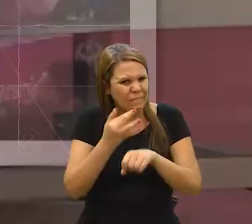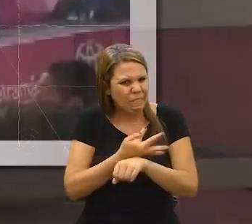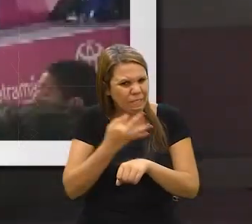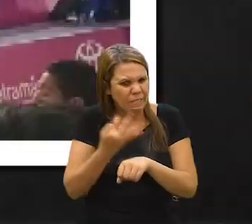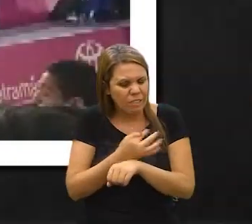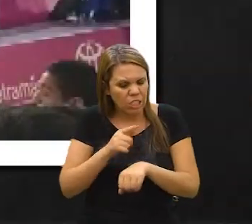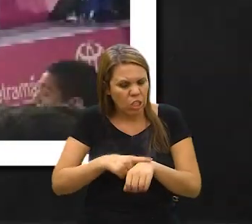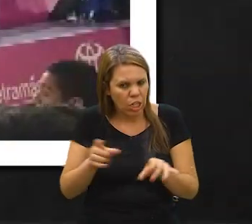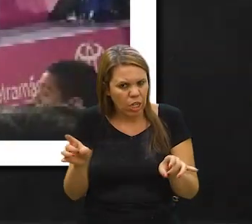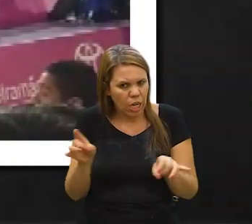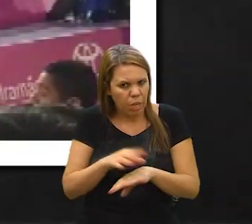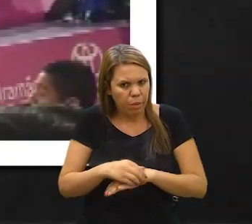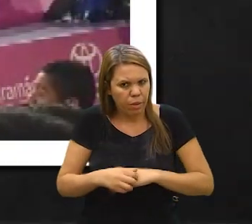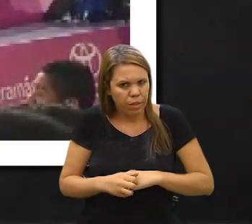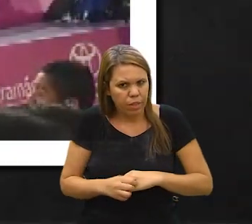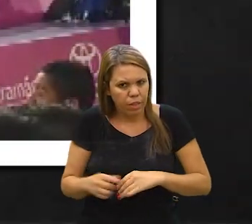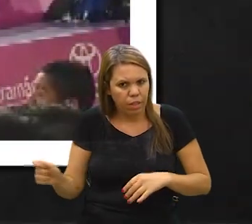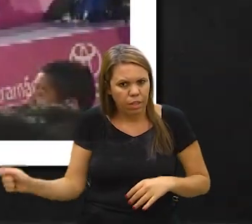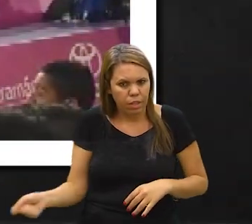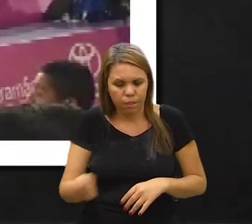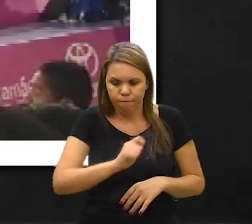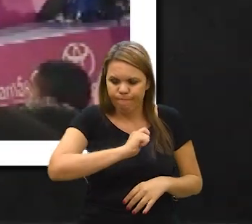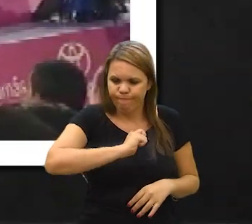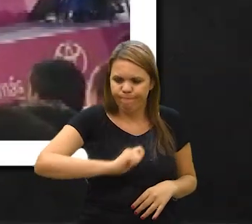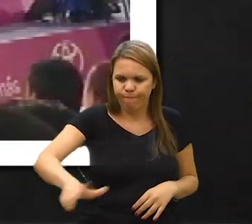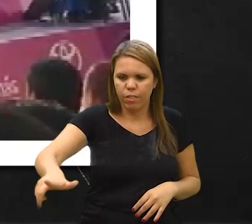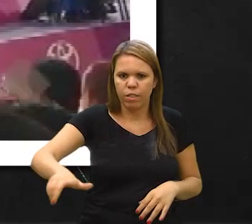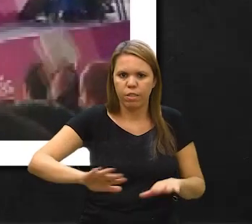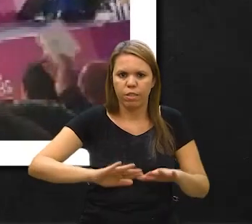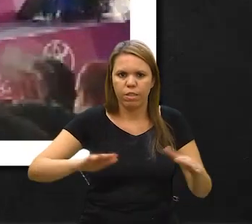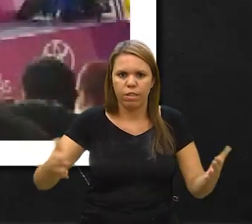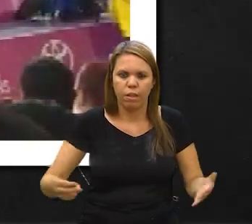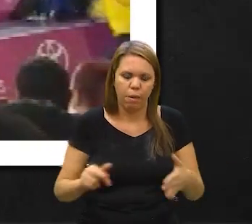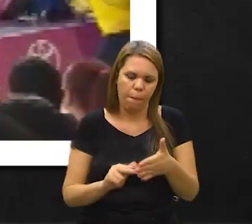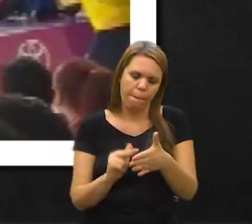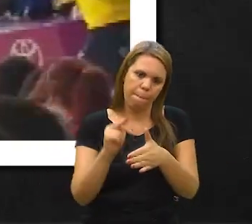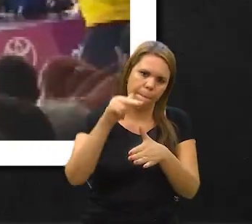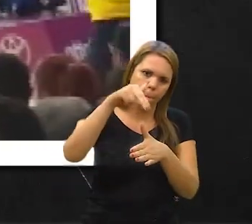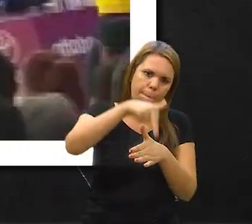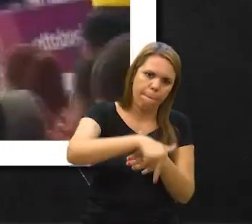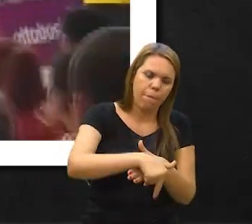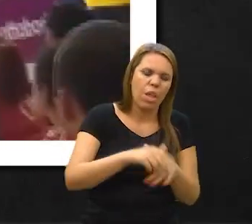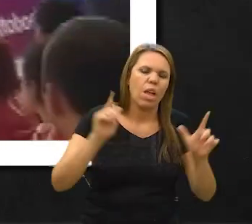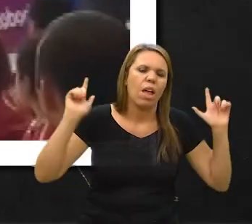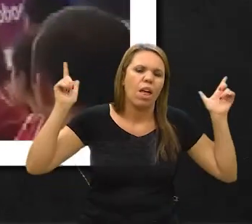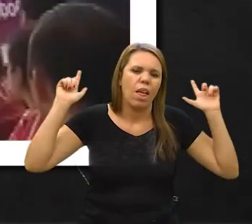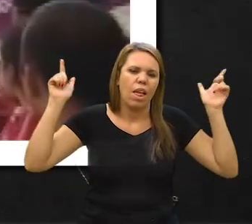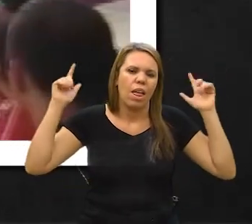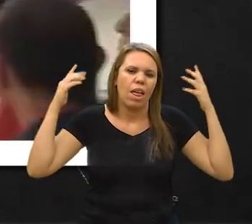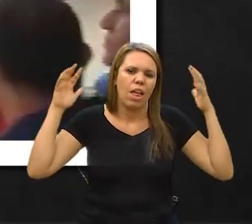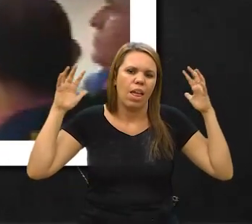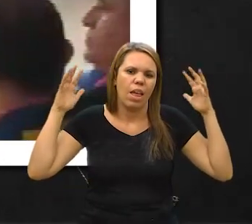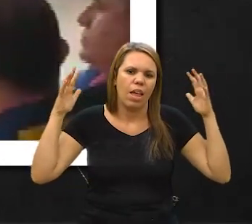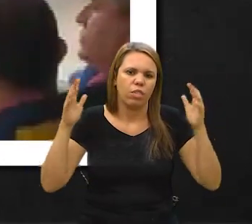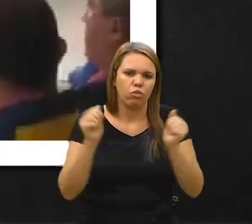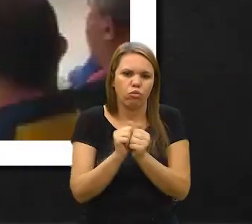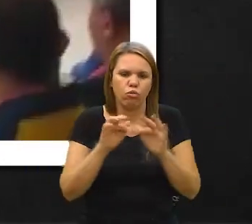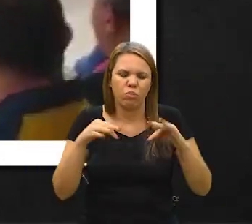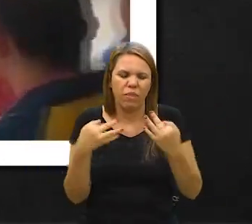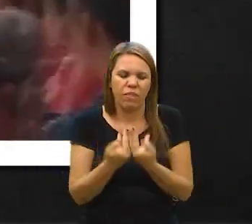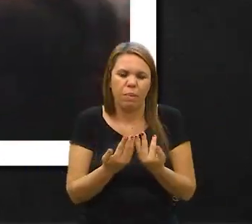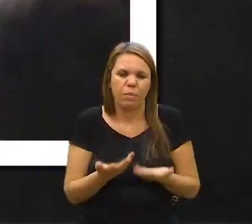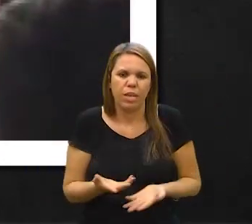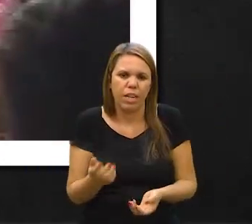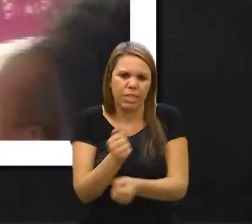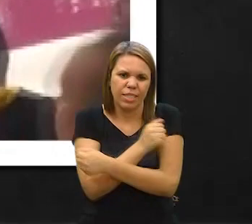muito complicado, mas na hora que acabou o jogo, eu arremessei a raquete e pulei o aparador e fui comemorar na arquibancada com